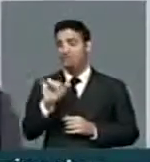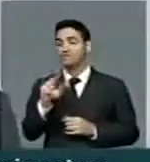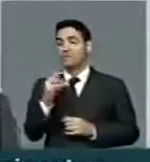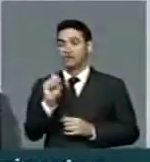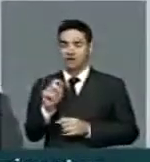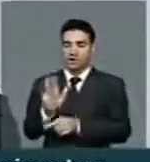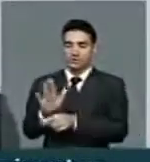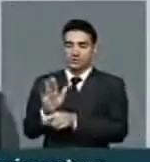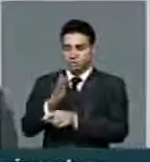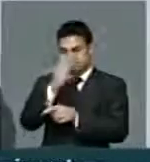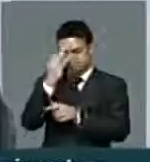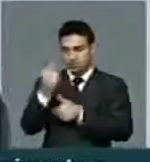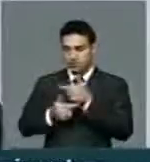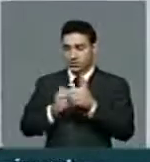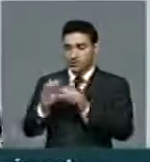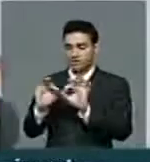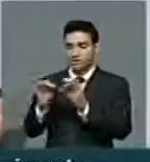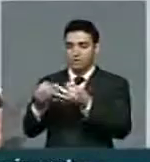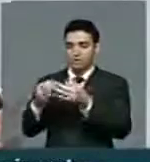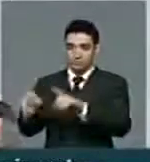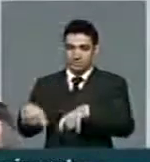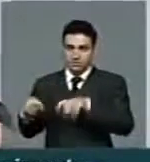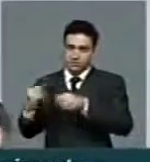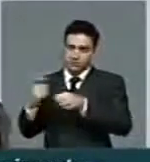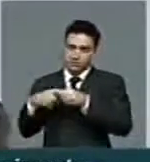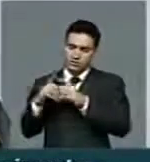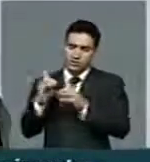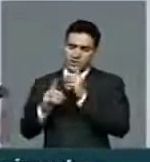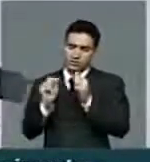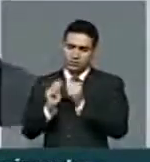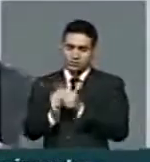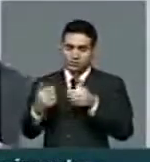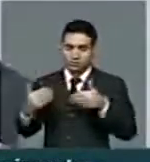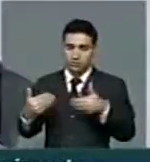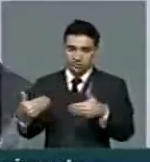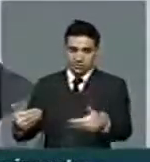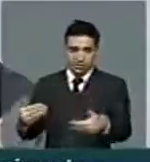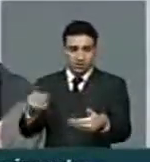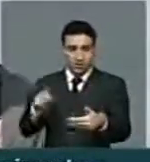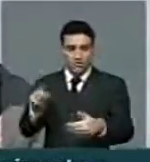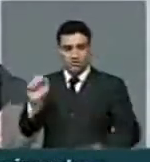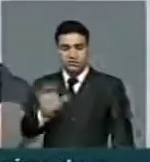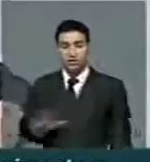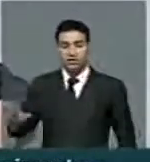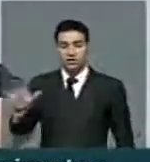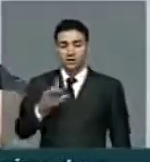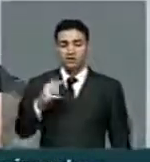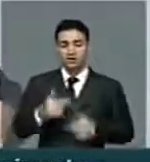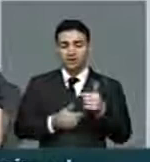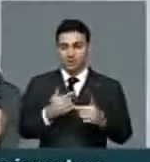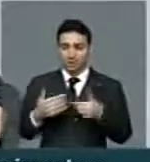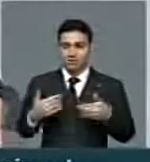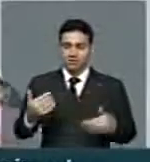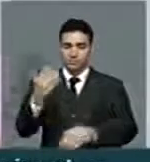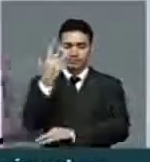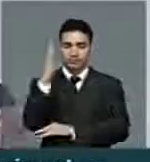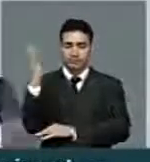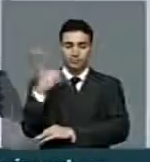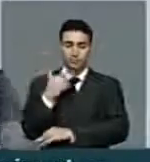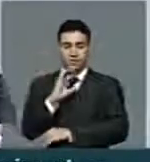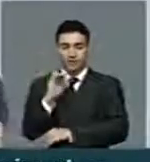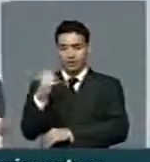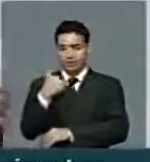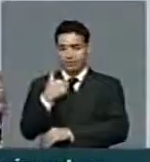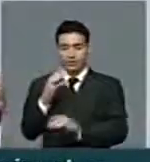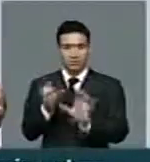Estamos num diálogo com os ministérios. E essa é uma visão geral do trabalho que está sendo feito pelo Ministério do Meio Ambiente. Obviamente, eu estou à